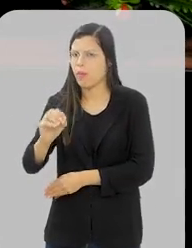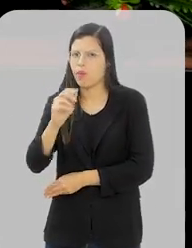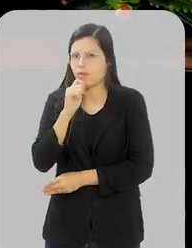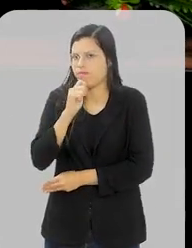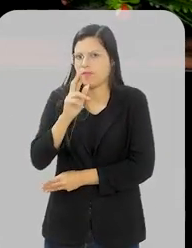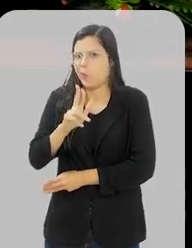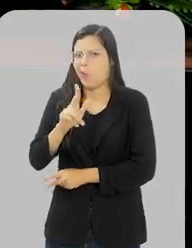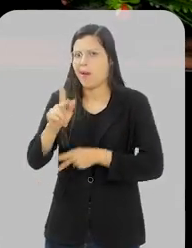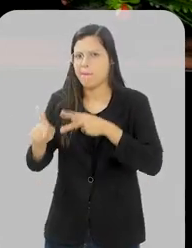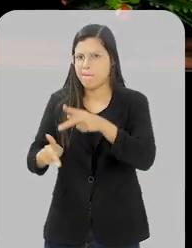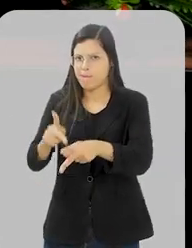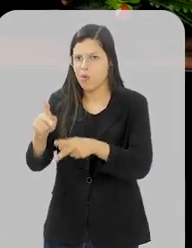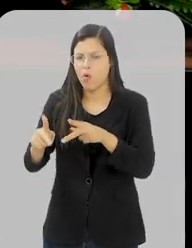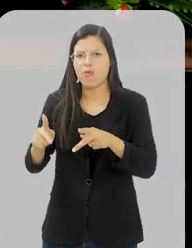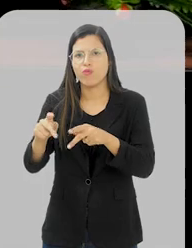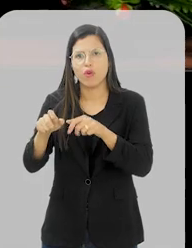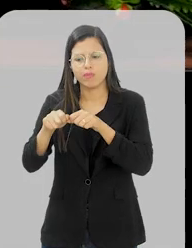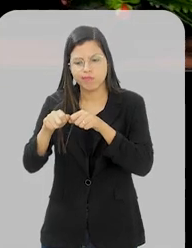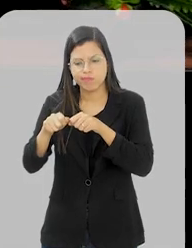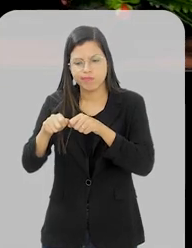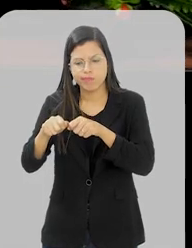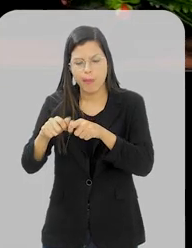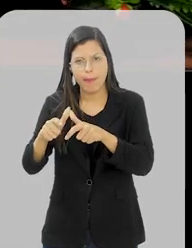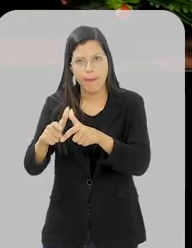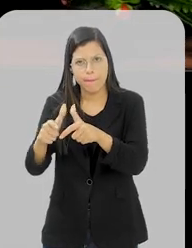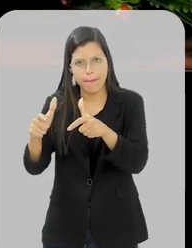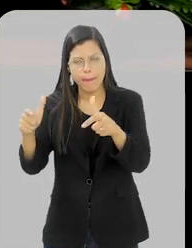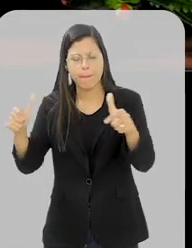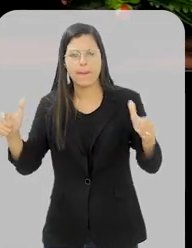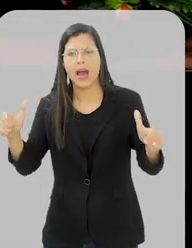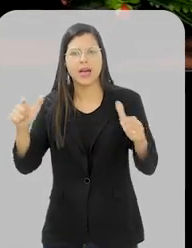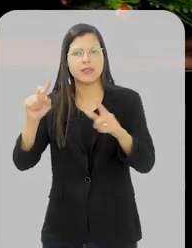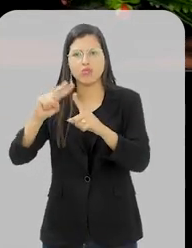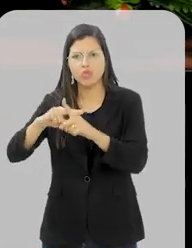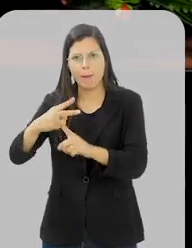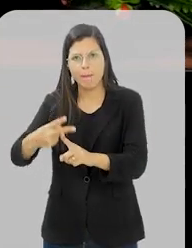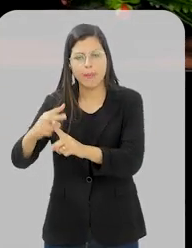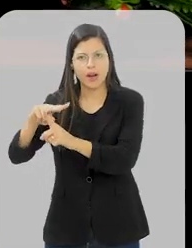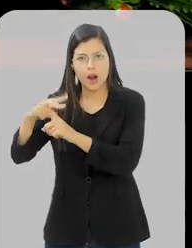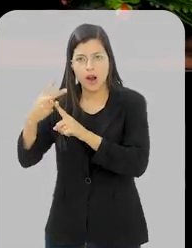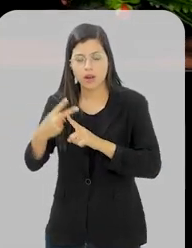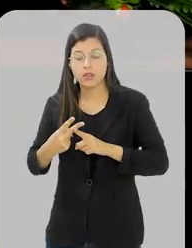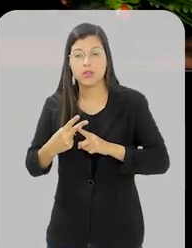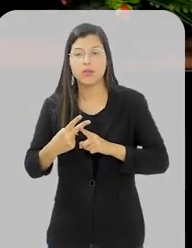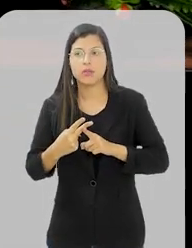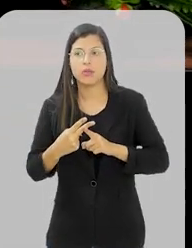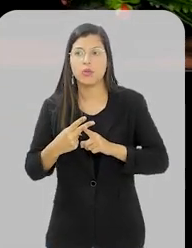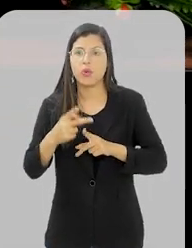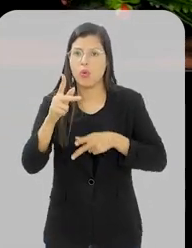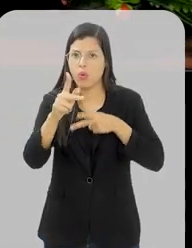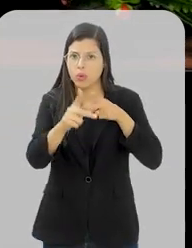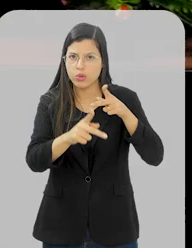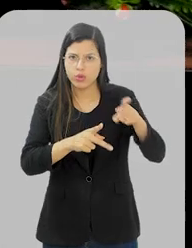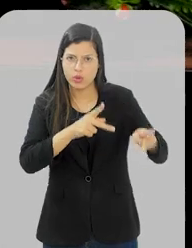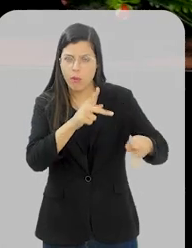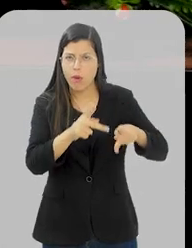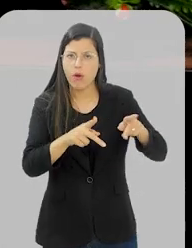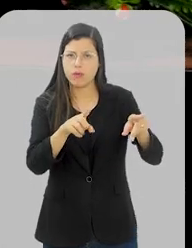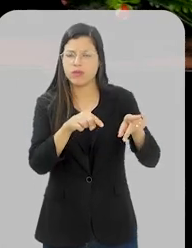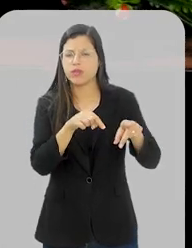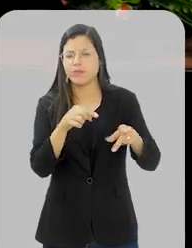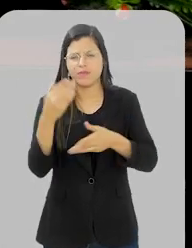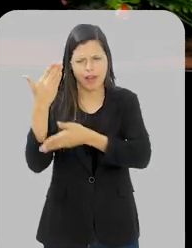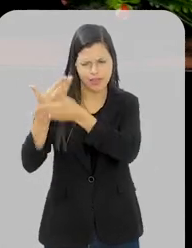crescendo multiplicando e com toda aquela questão eh a a a os povos eram muito